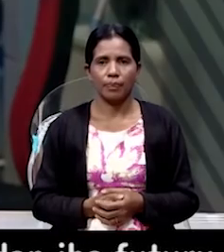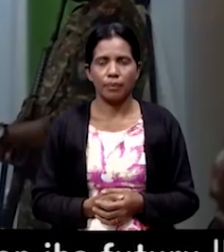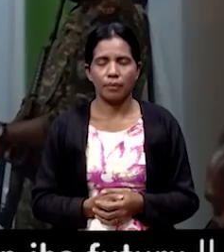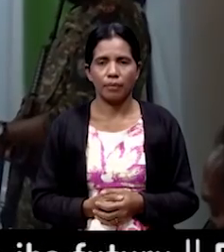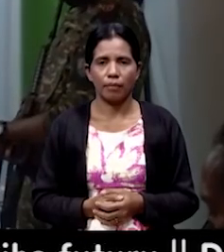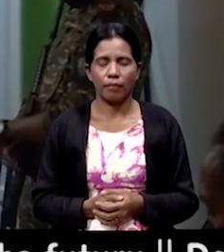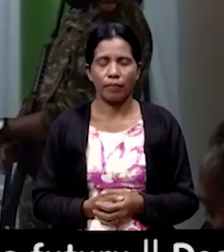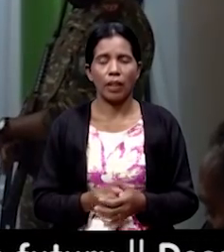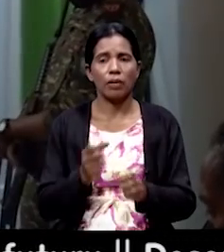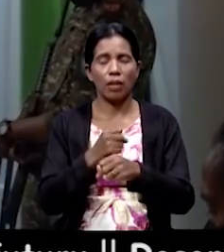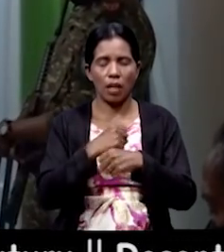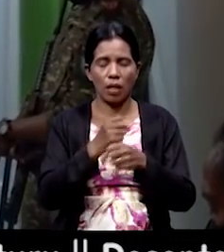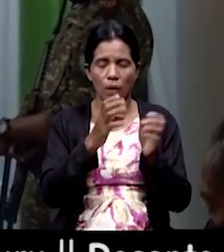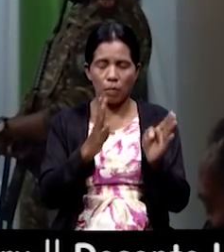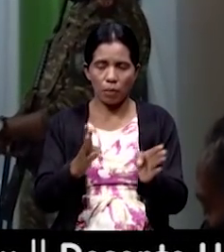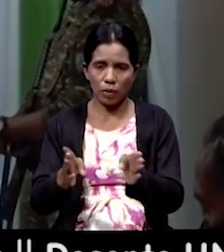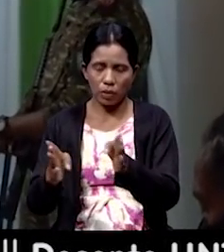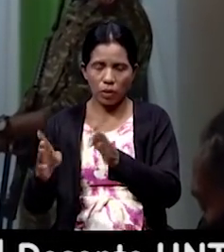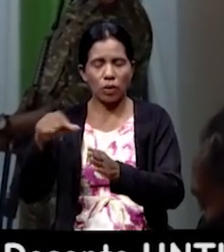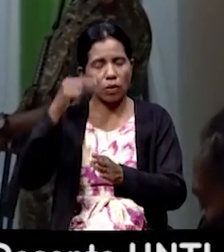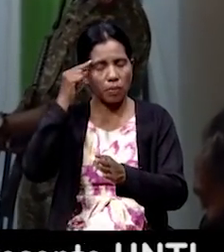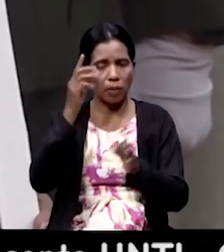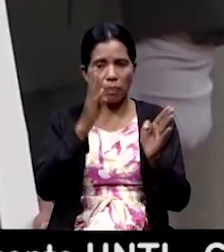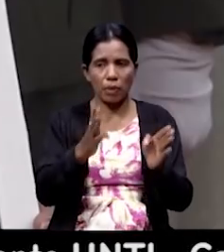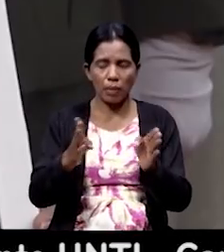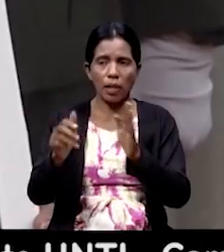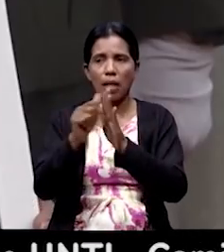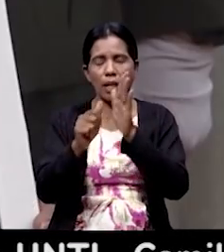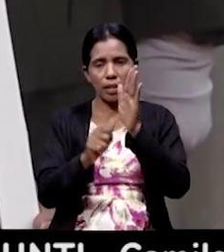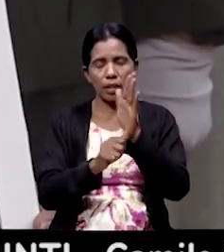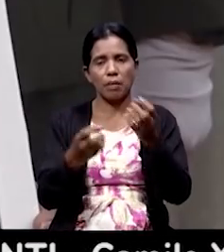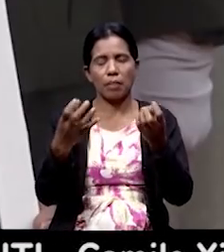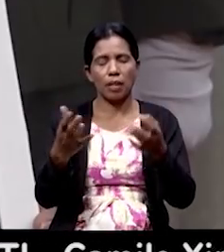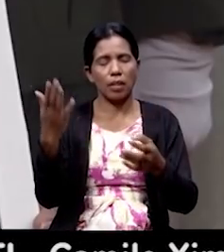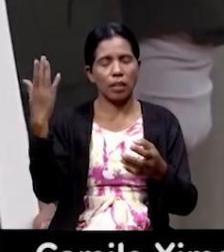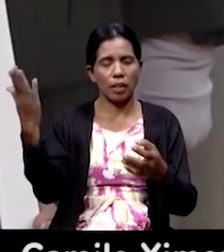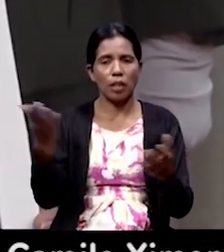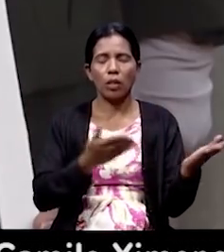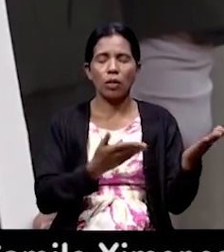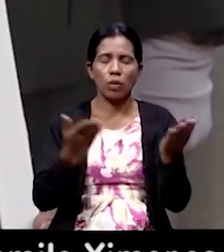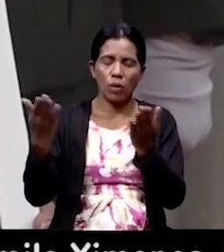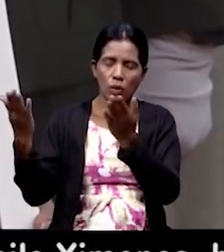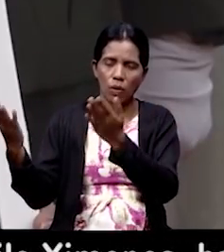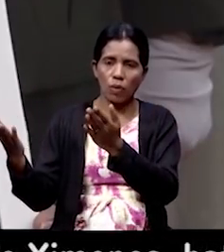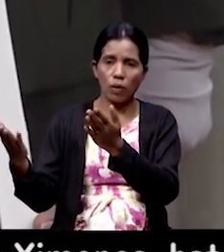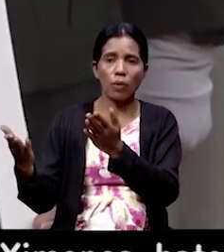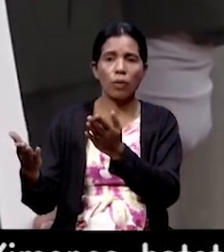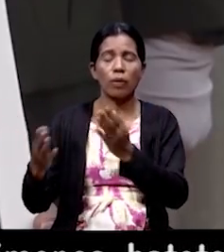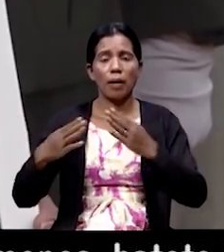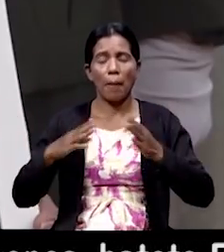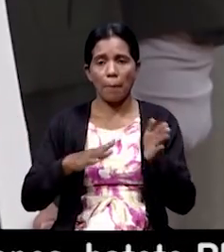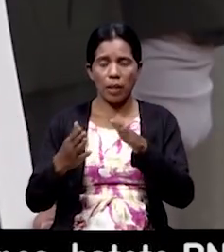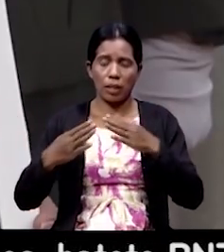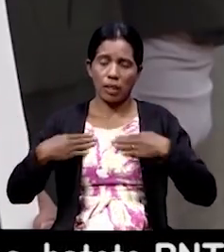Antes atu hala o proceso fúnebre, o governo prepara a agenda lubukida e hanebre lori mate isim ba presta homenagem